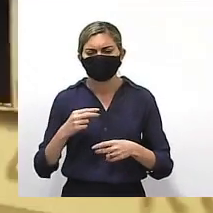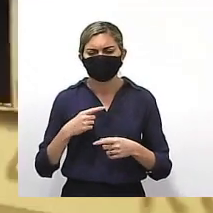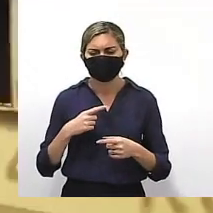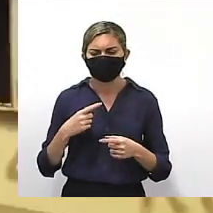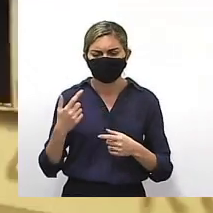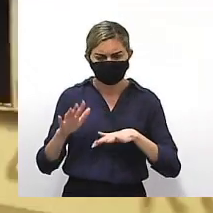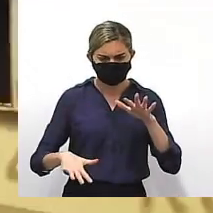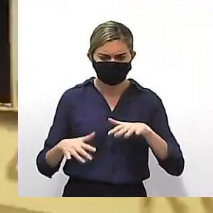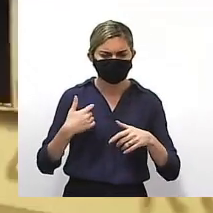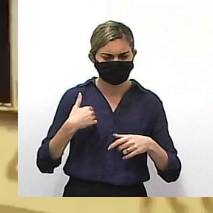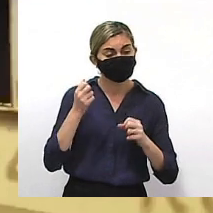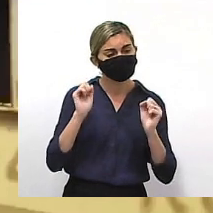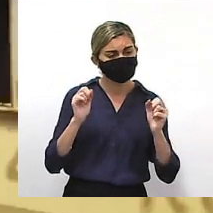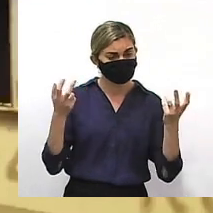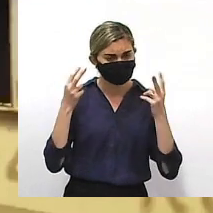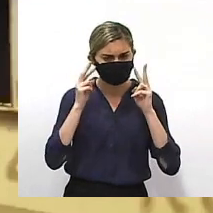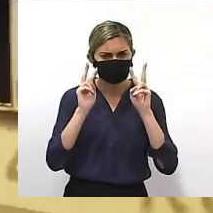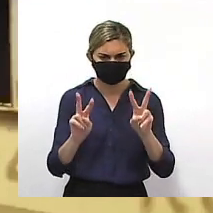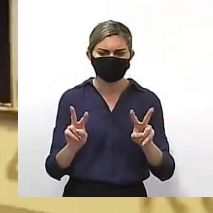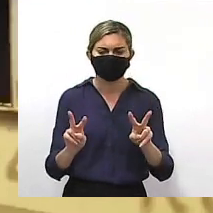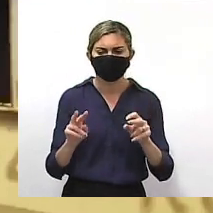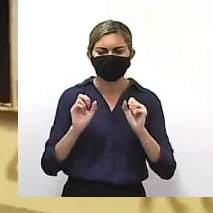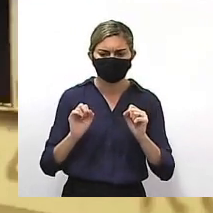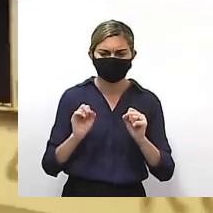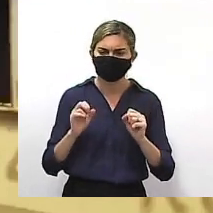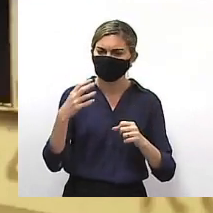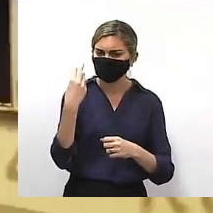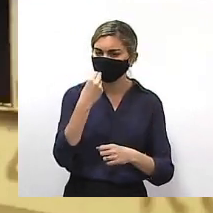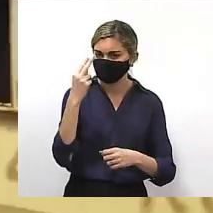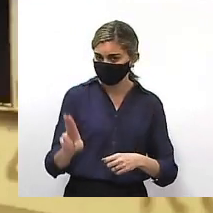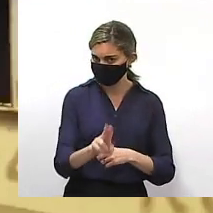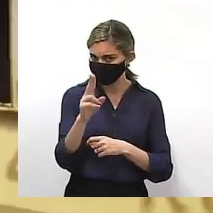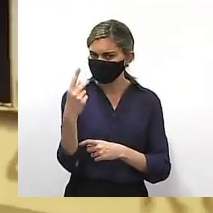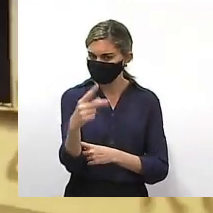gente está podendo ver, está podendo usufruir dela, né?